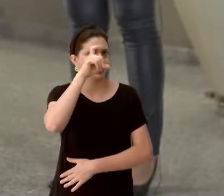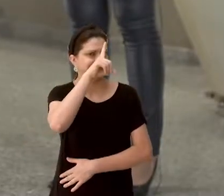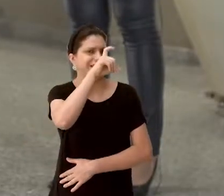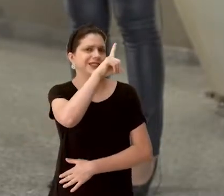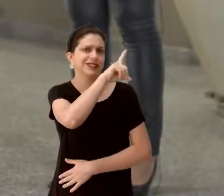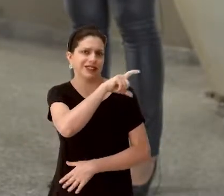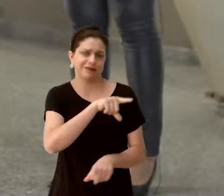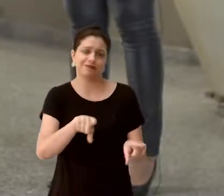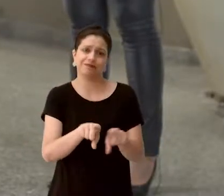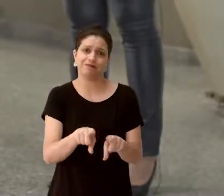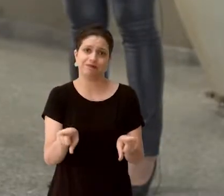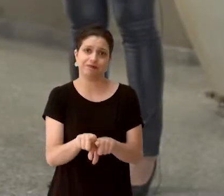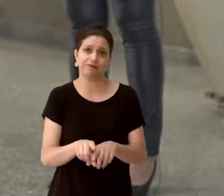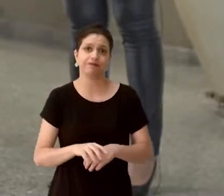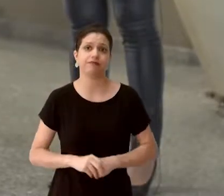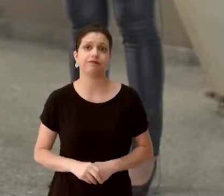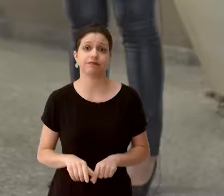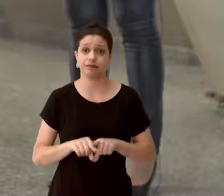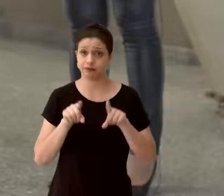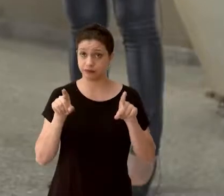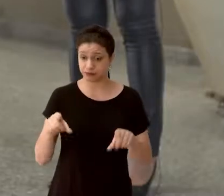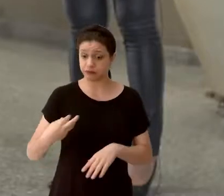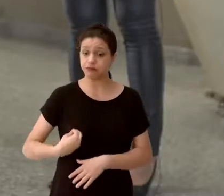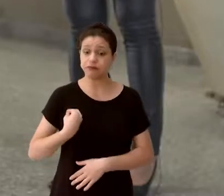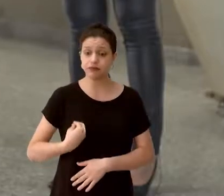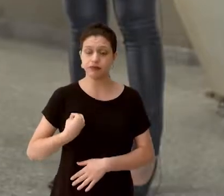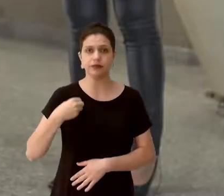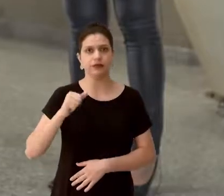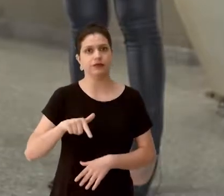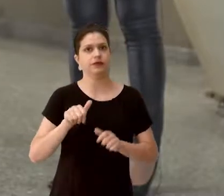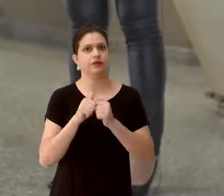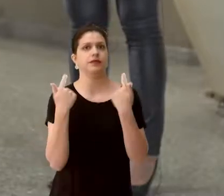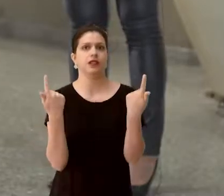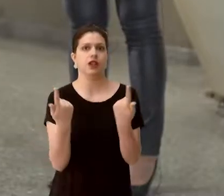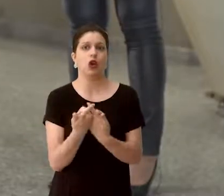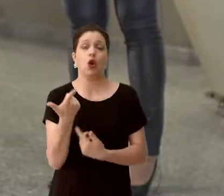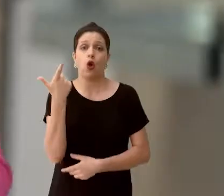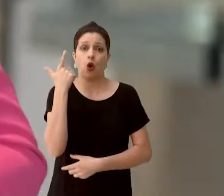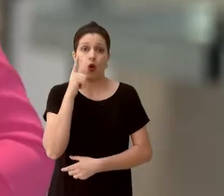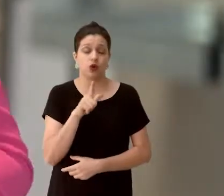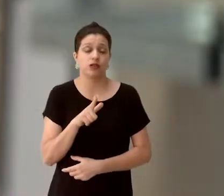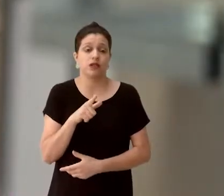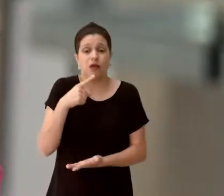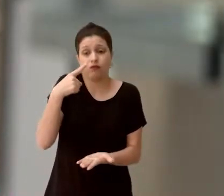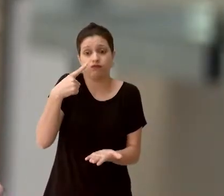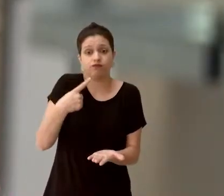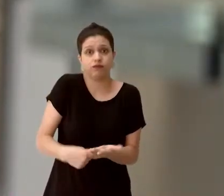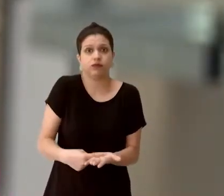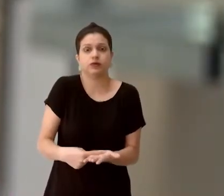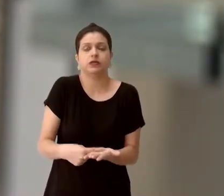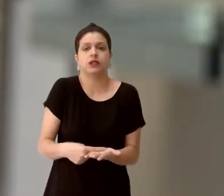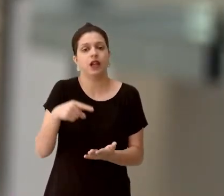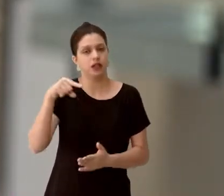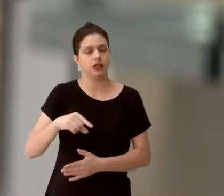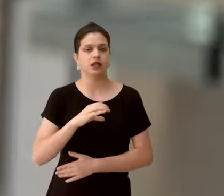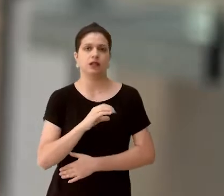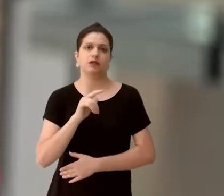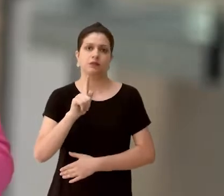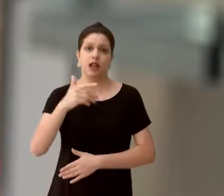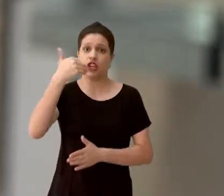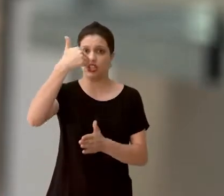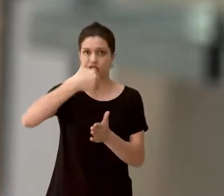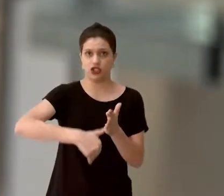a dor de cabeça era maior, mas com a participação da Assembleia, um grande acordo em Campo